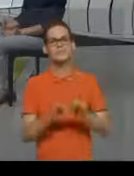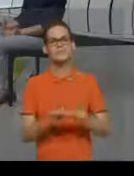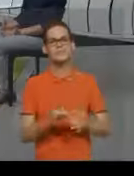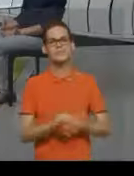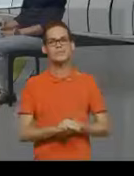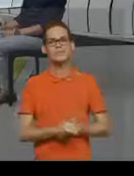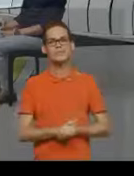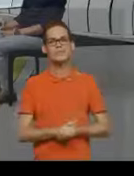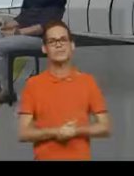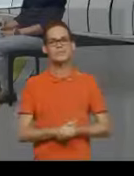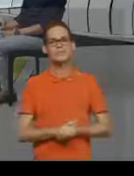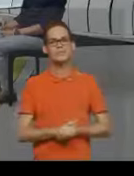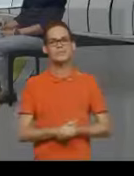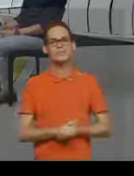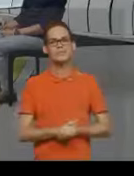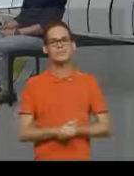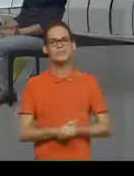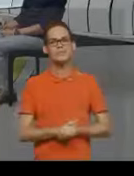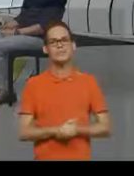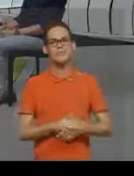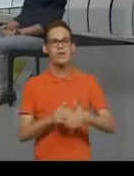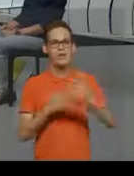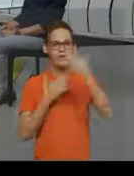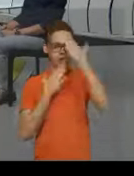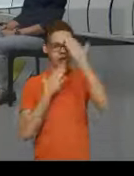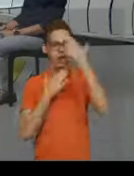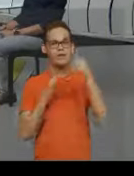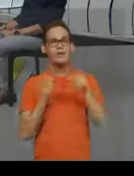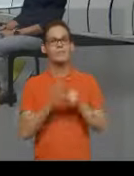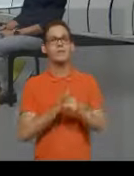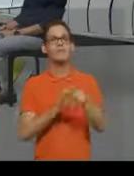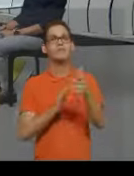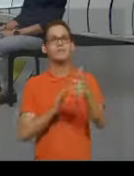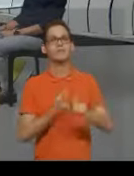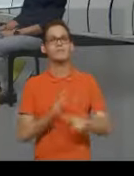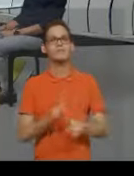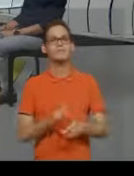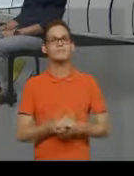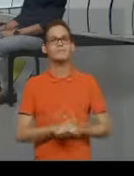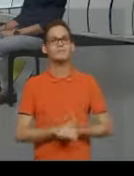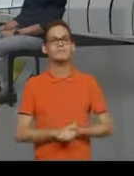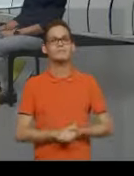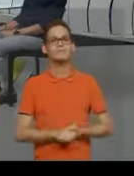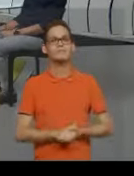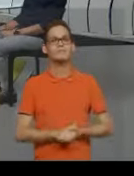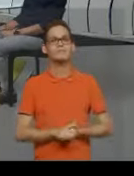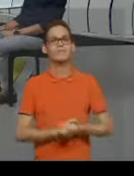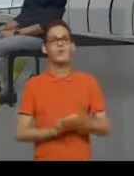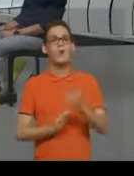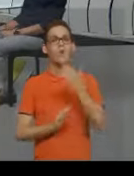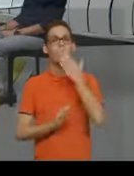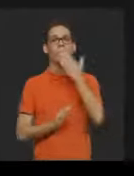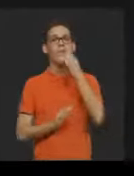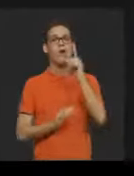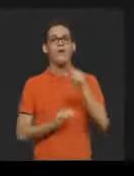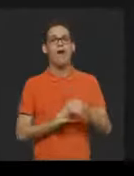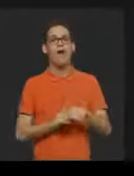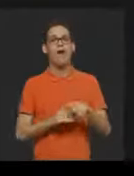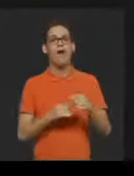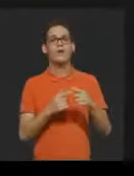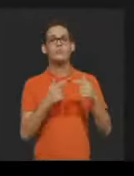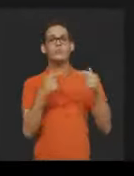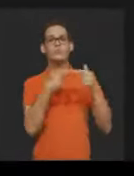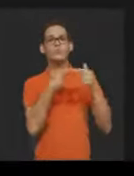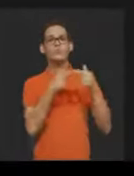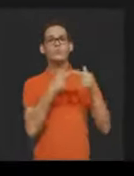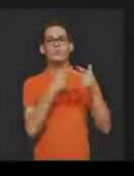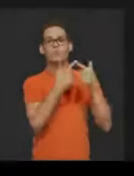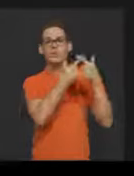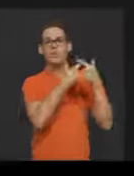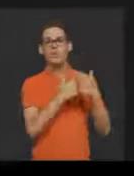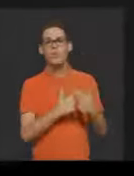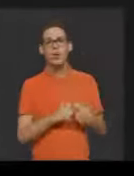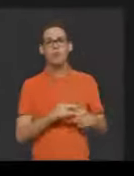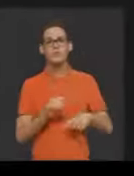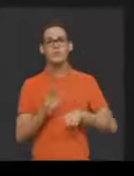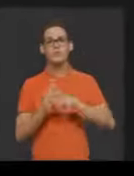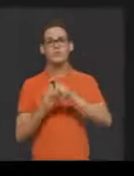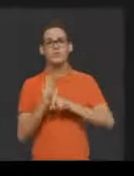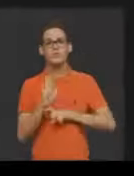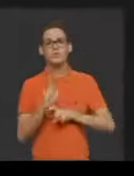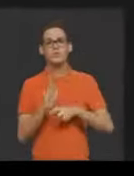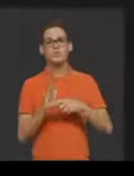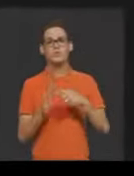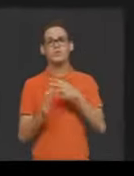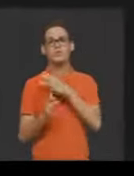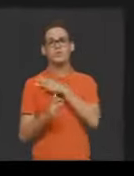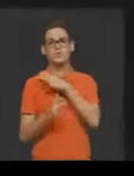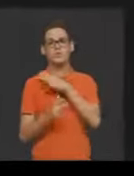Isso aí. Isso, muito obrigada. Vamos à próxima. Qual é o tipo de linguagem do texto literário? Uma pergunta do